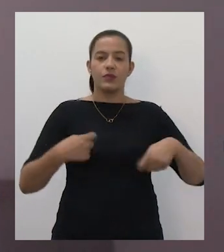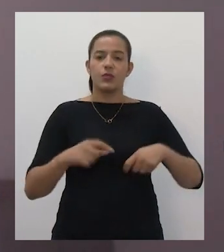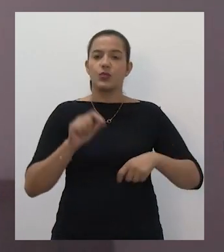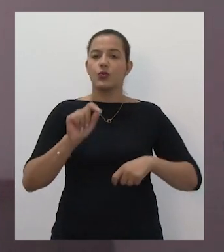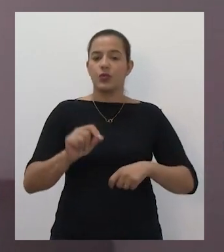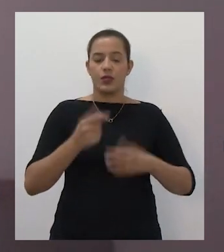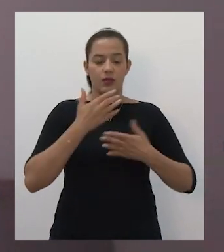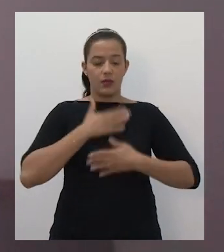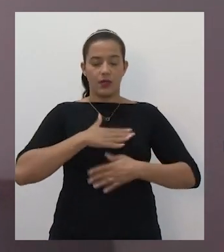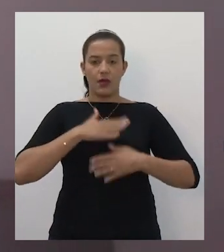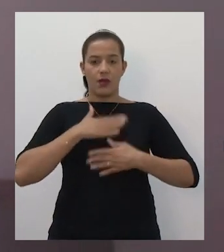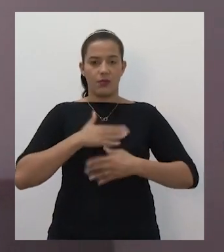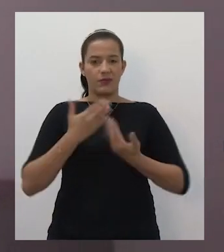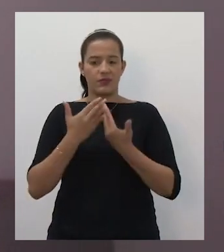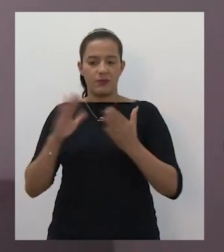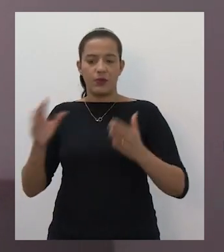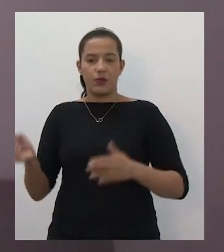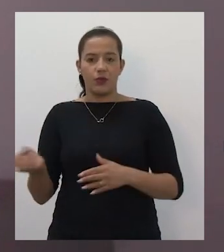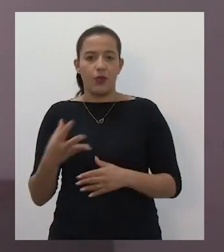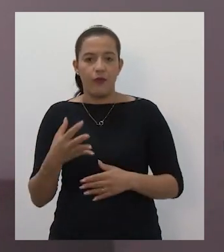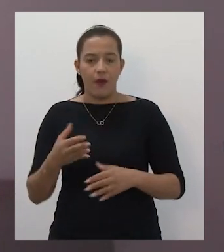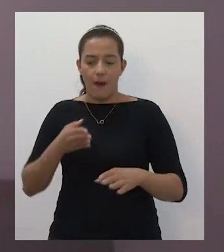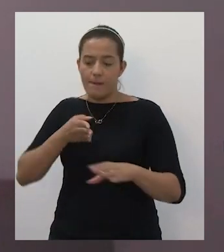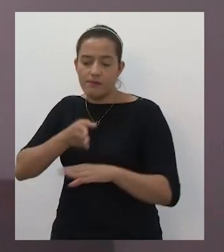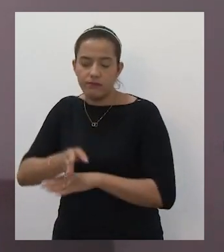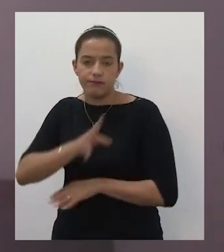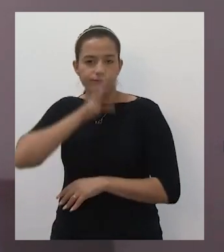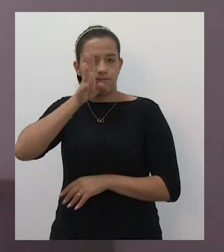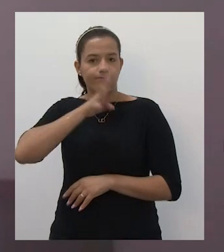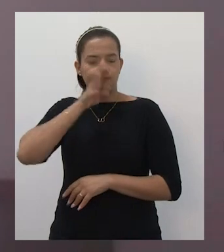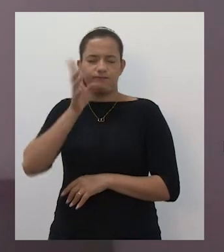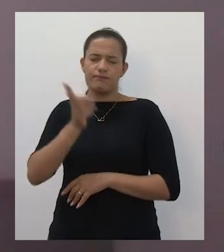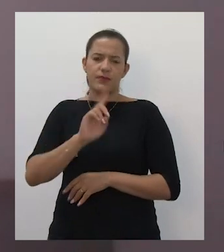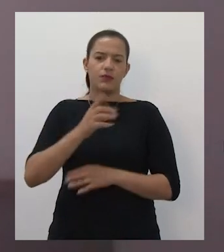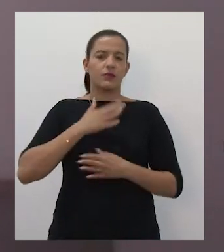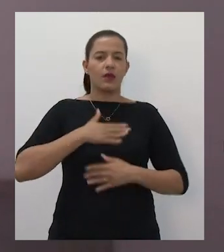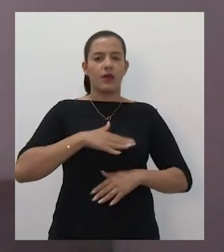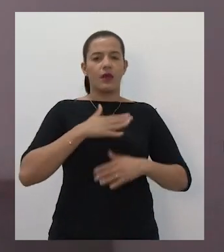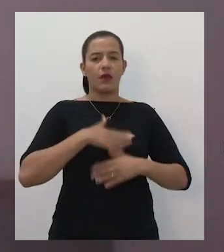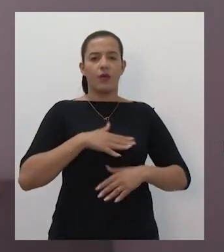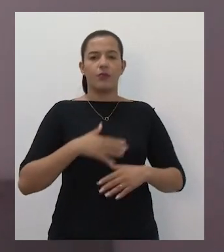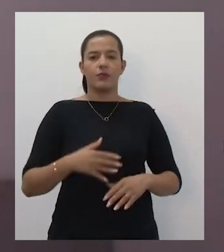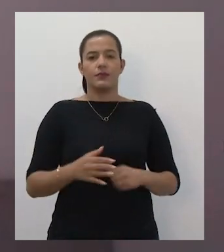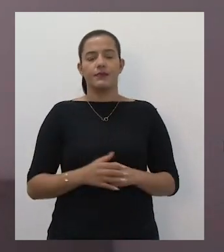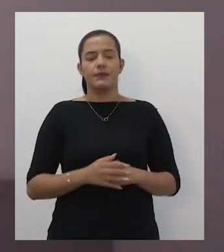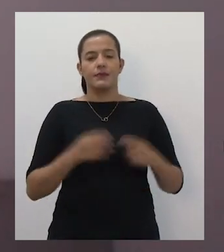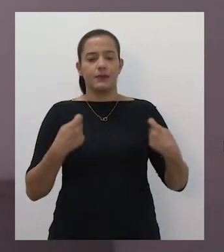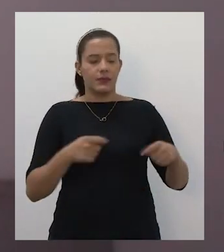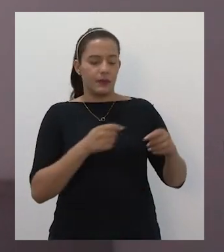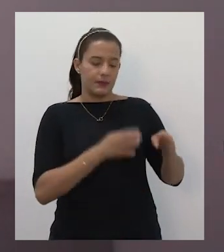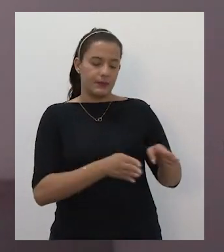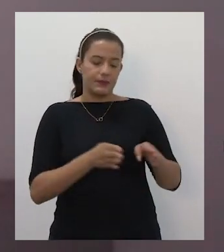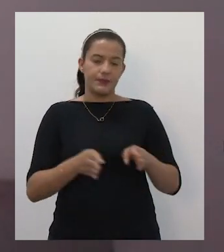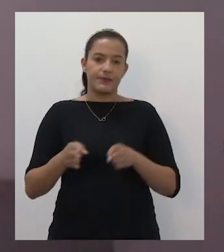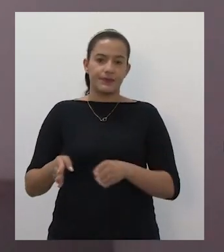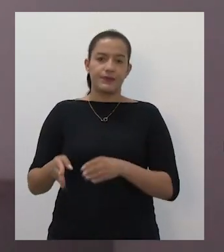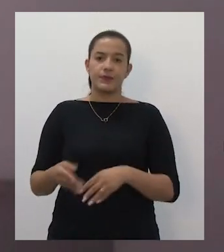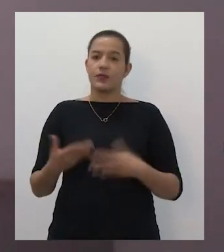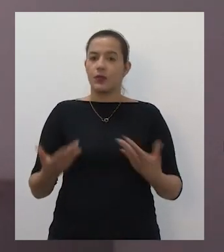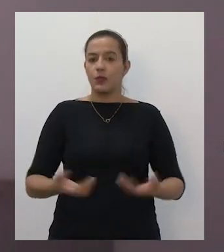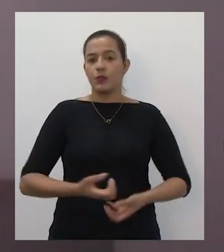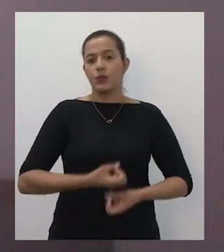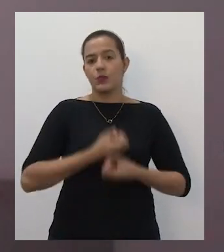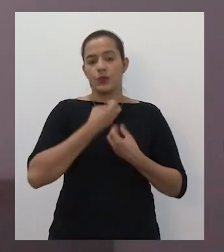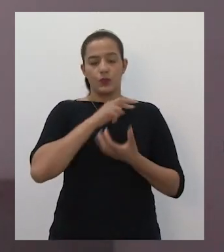abrir ao novo. É realmente um movimento. Como todas as competências socioemocionais, com